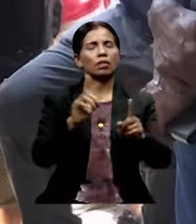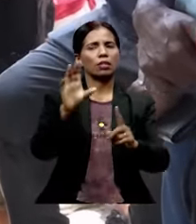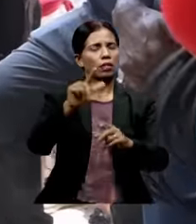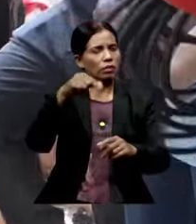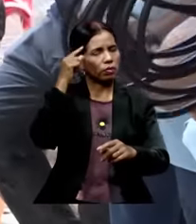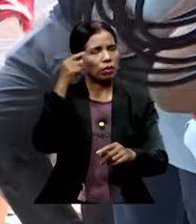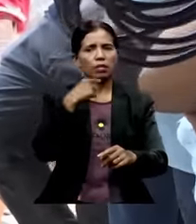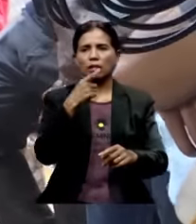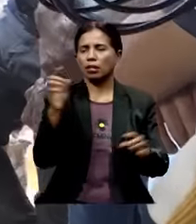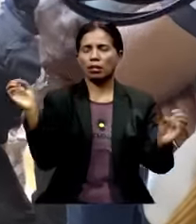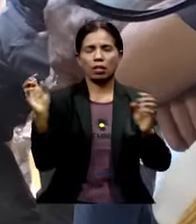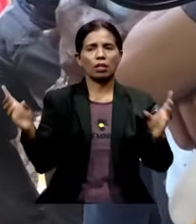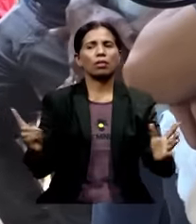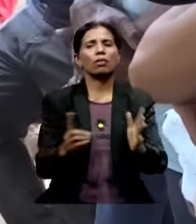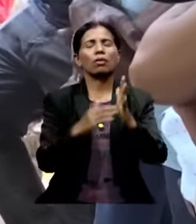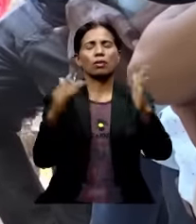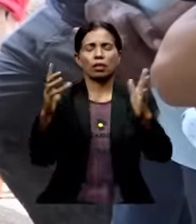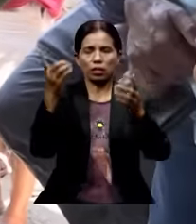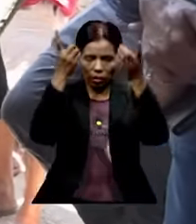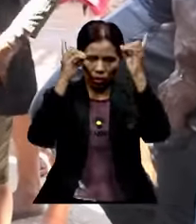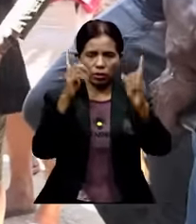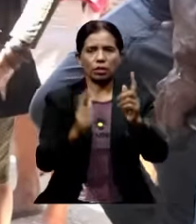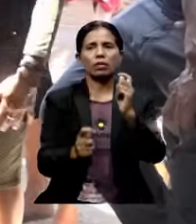dehan, ni a la contra desijan tribunal, mai bi persija